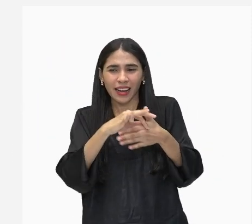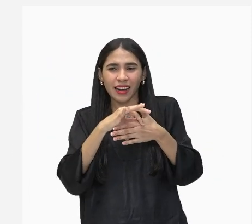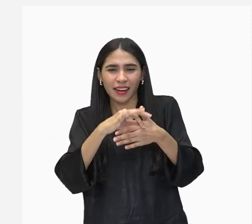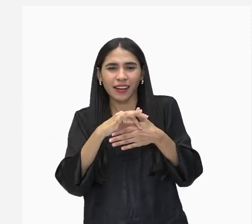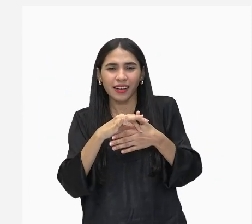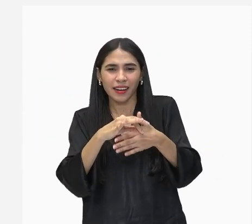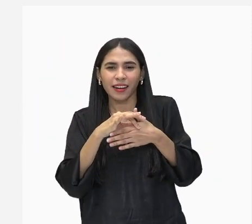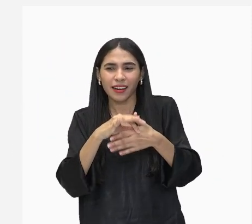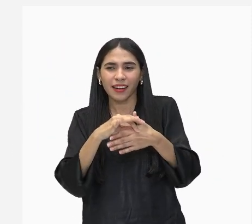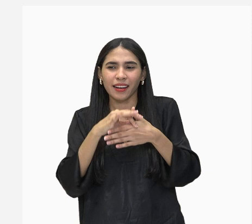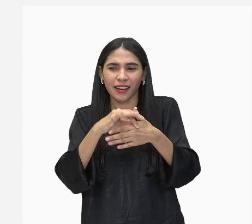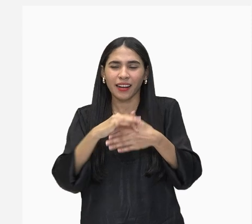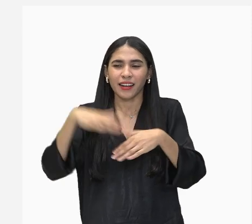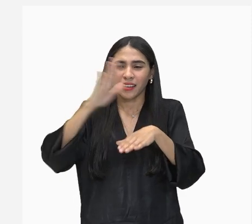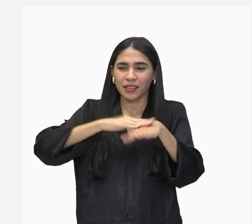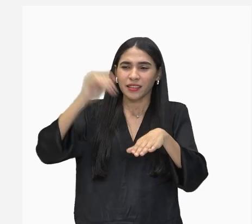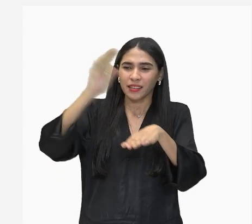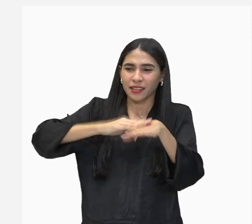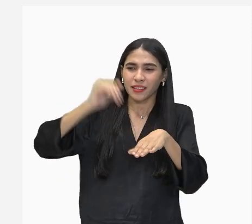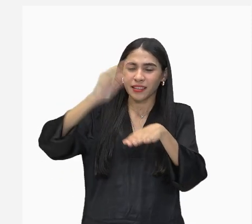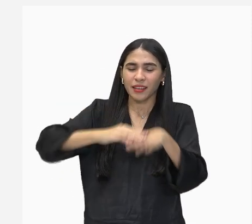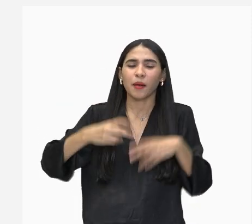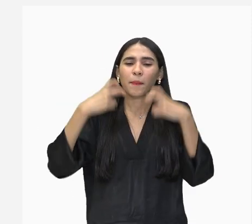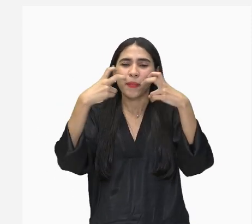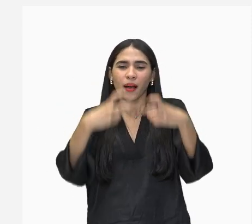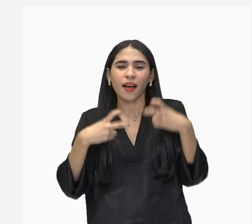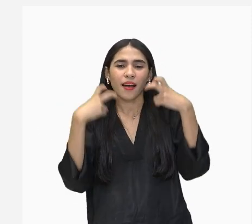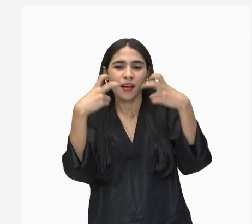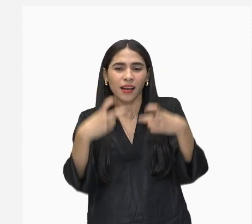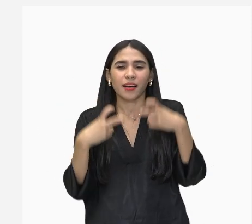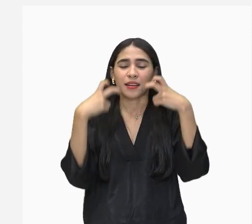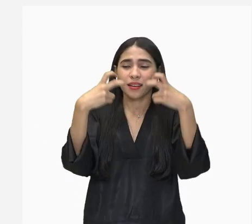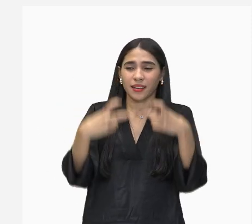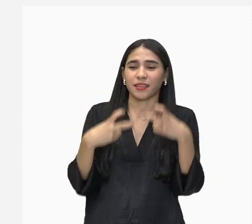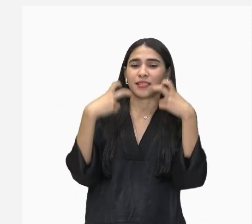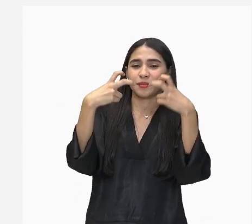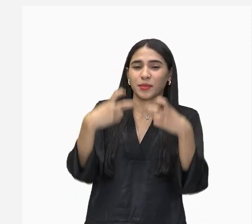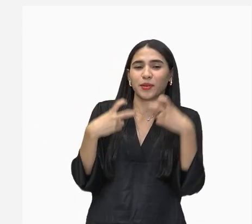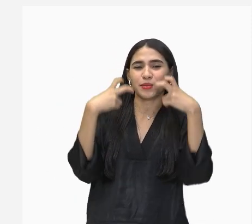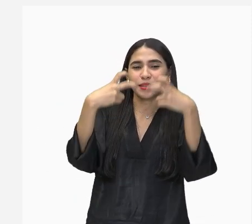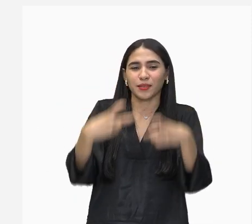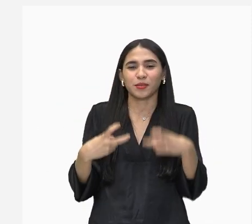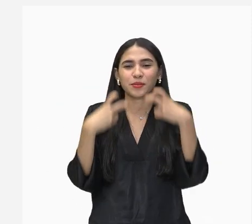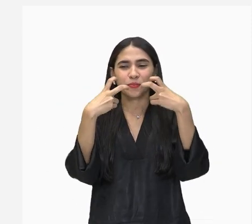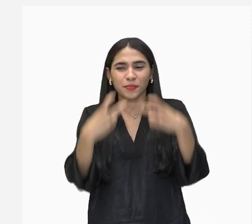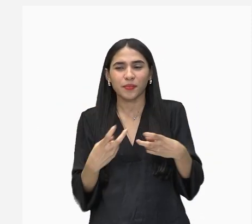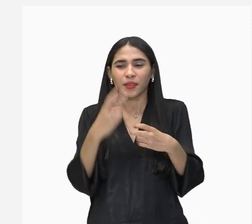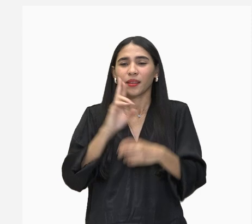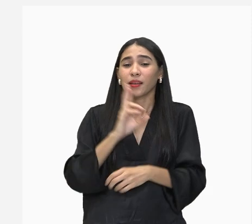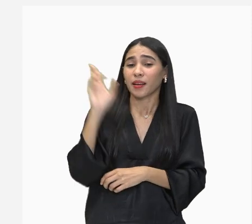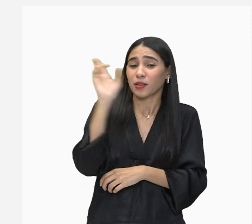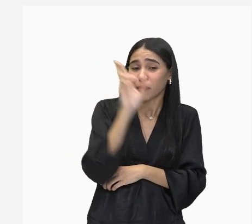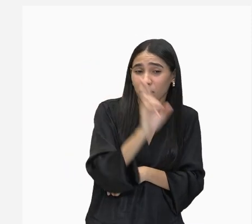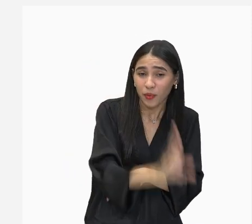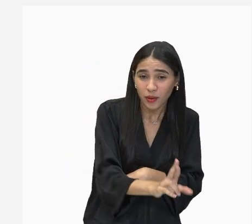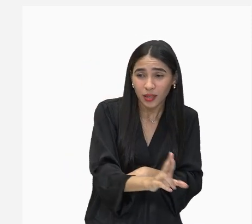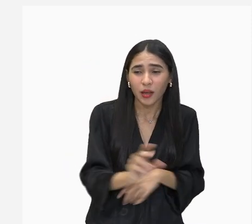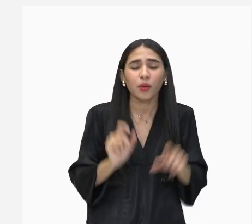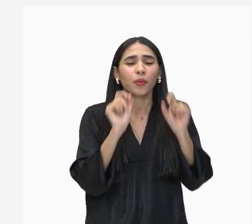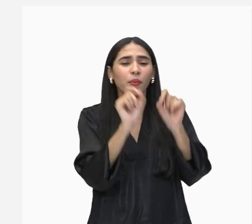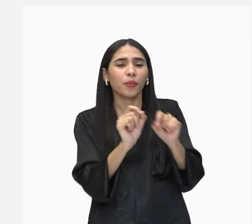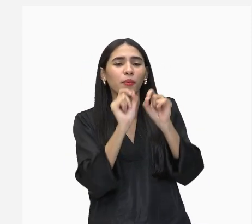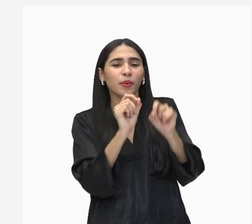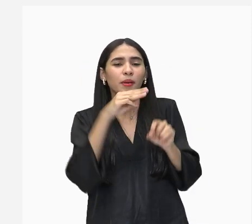perna, carne de minha perna. Lá de dentro da barriga do herói, a carne respondeu: que foi? Macunaíma